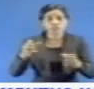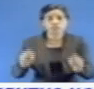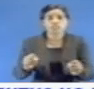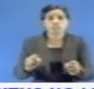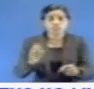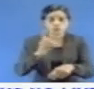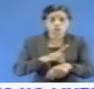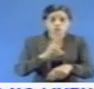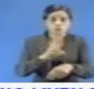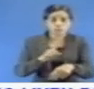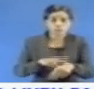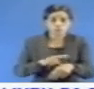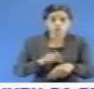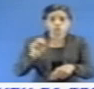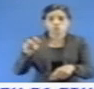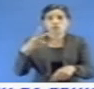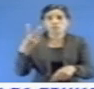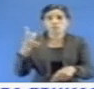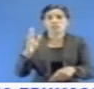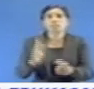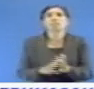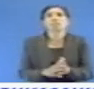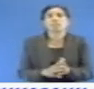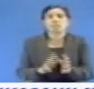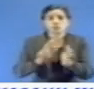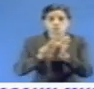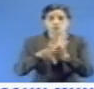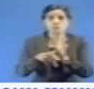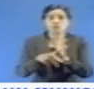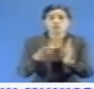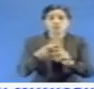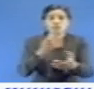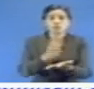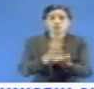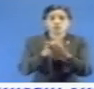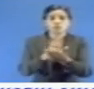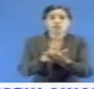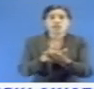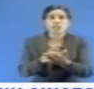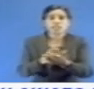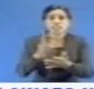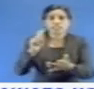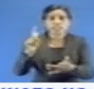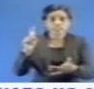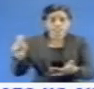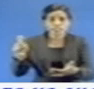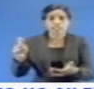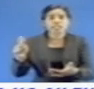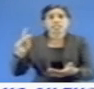resinhat, o duração fulang neng, no retan apoio Husi Telemor, Timor Telecom, ONZ Pradet,